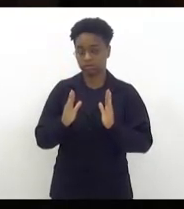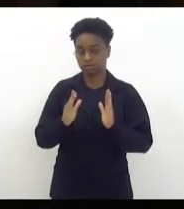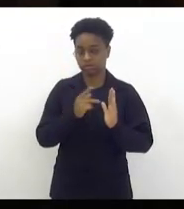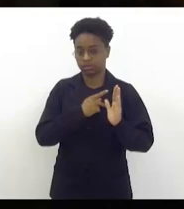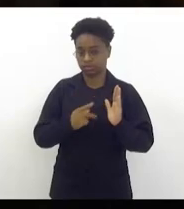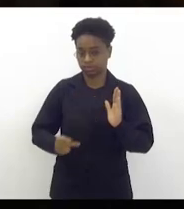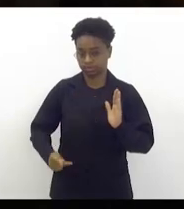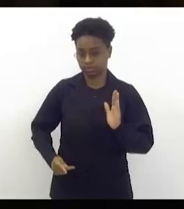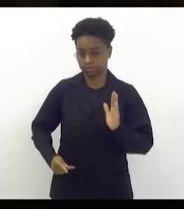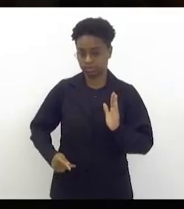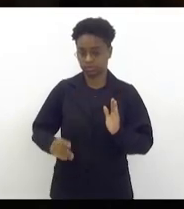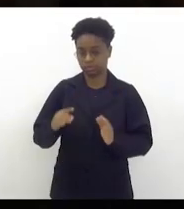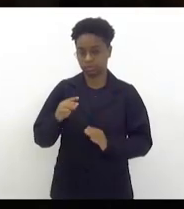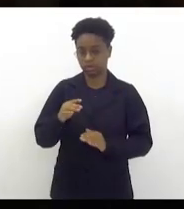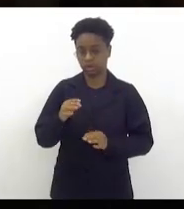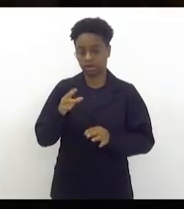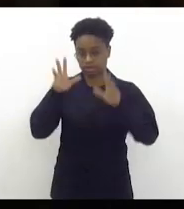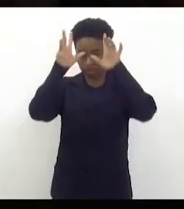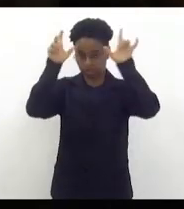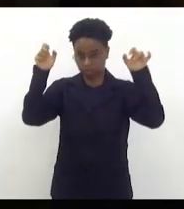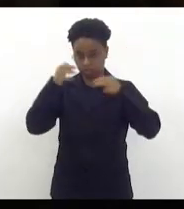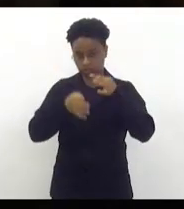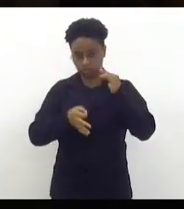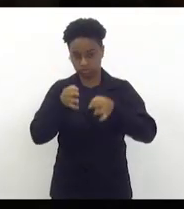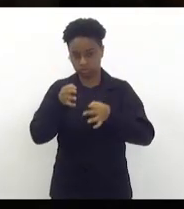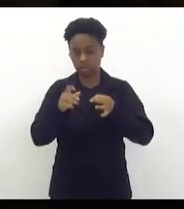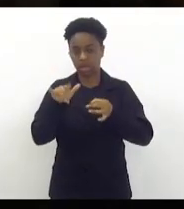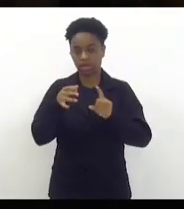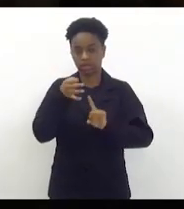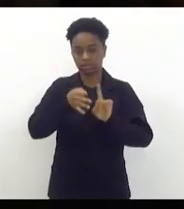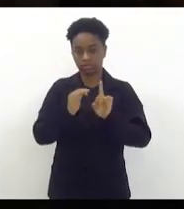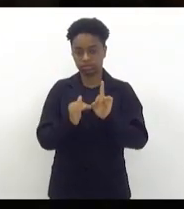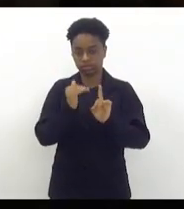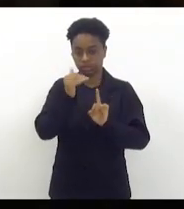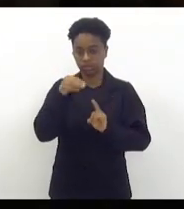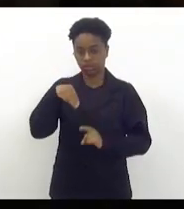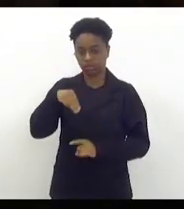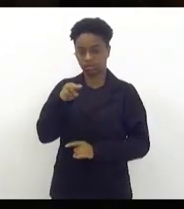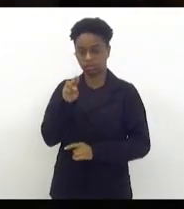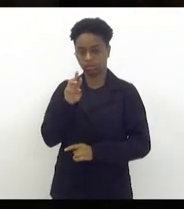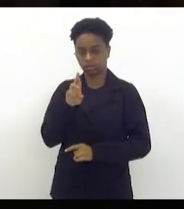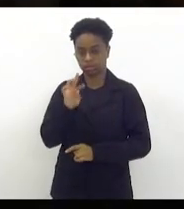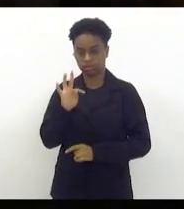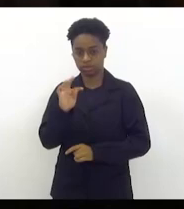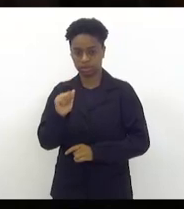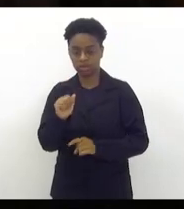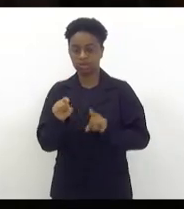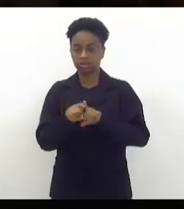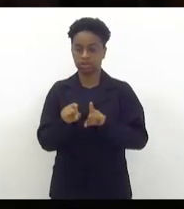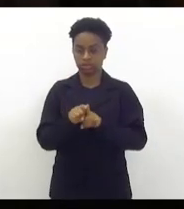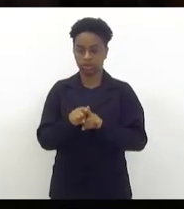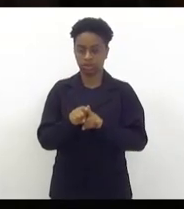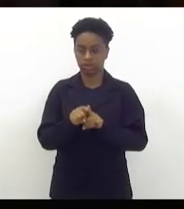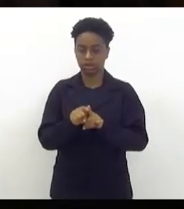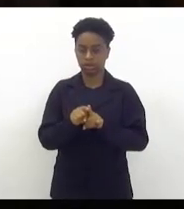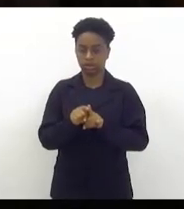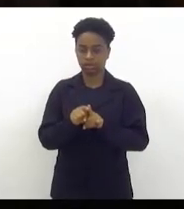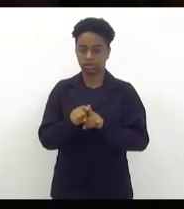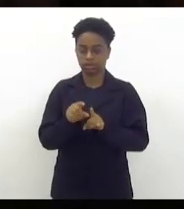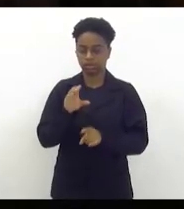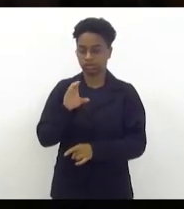presidente do TJ era o desembargador Murta e o corregedor era o